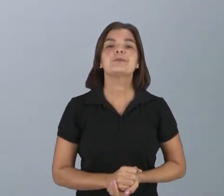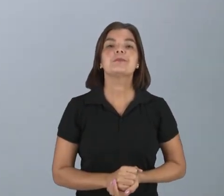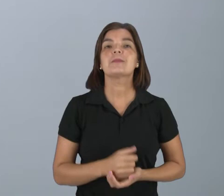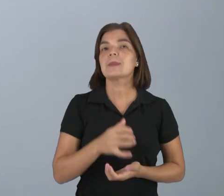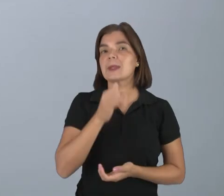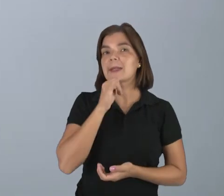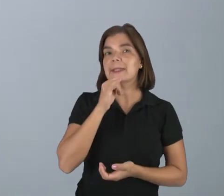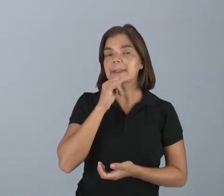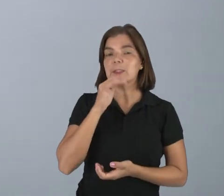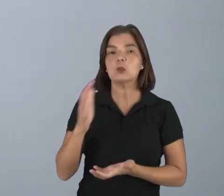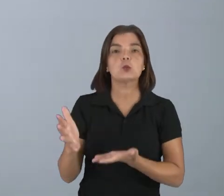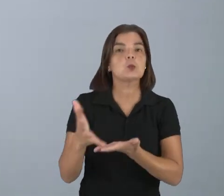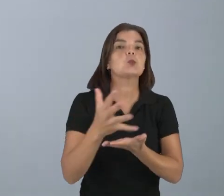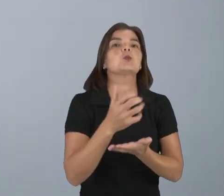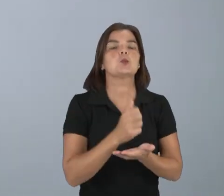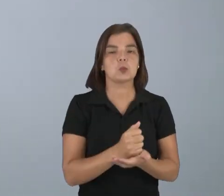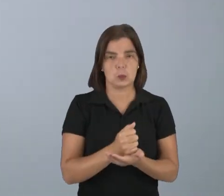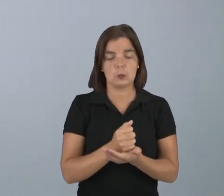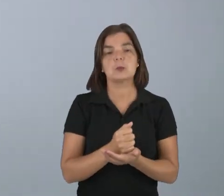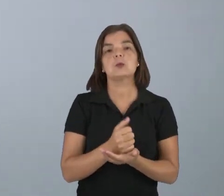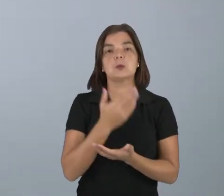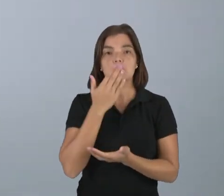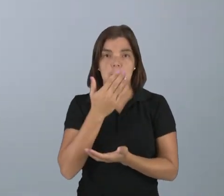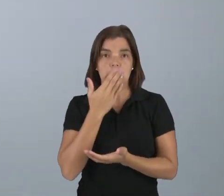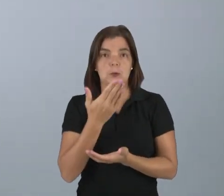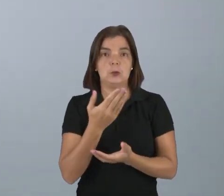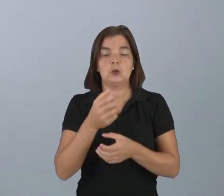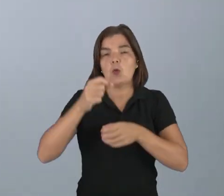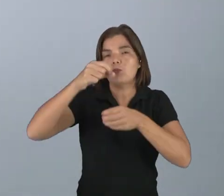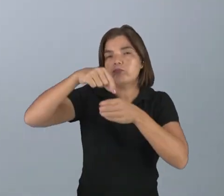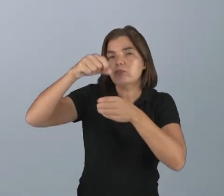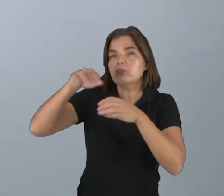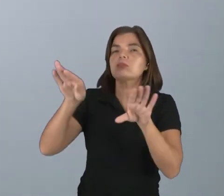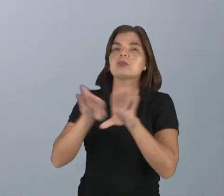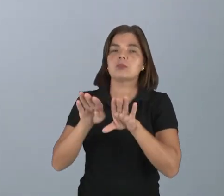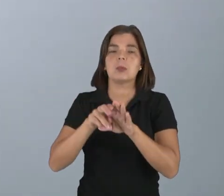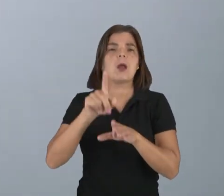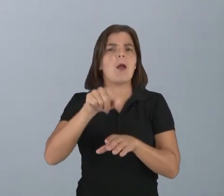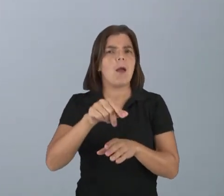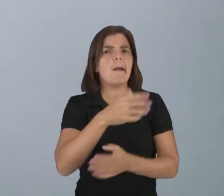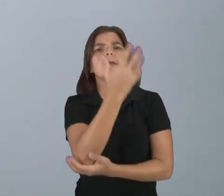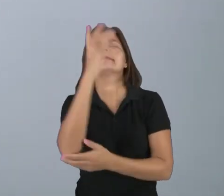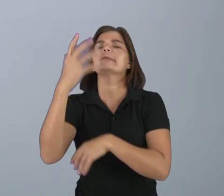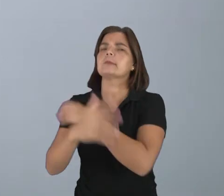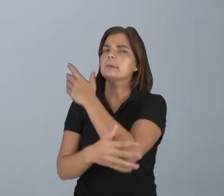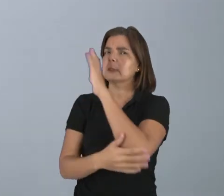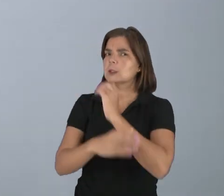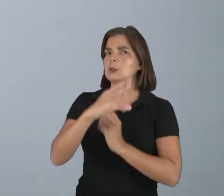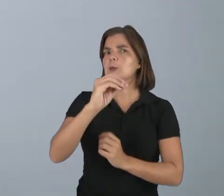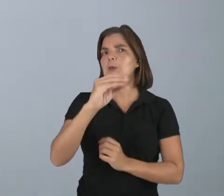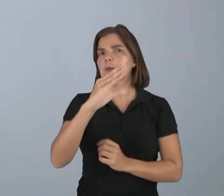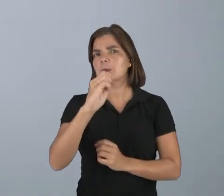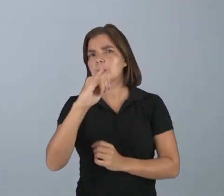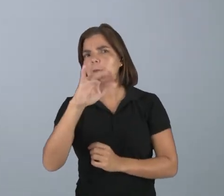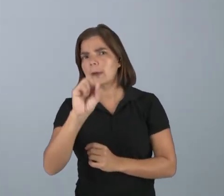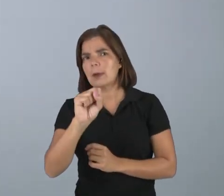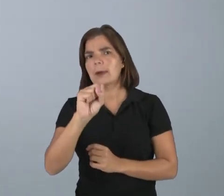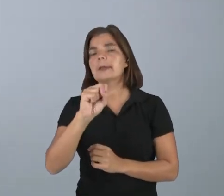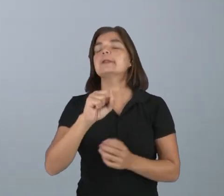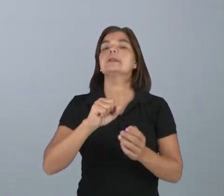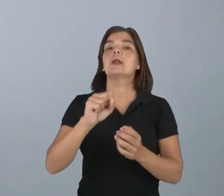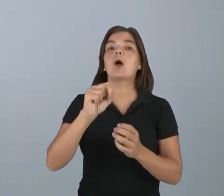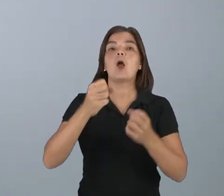digamos assim, de coleta daqueles que coletam esse tipo de semente. Então isso é mata dos cocais. Então esse é um